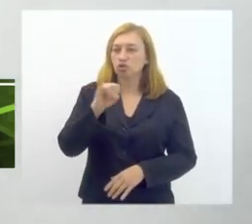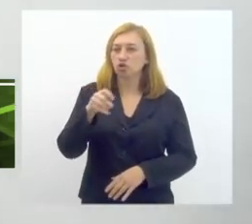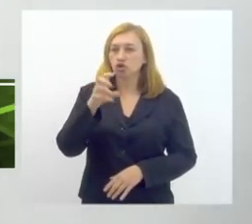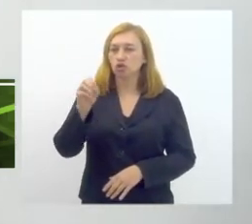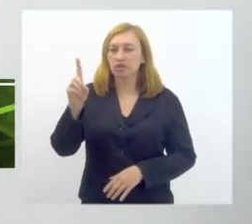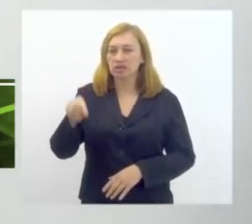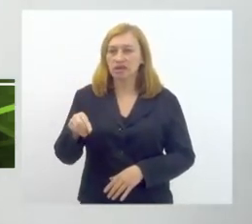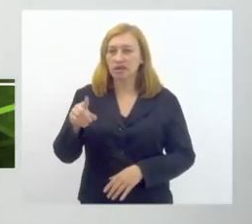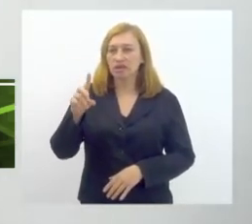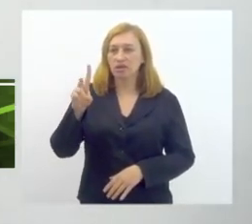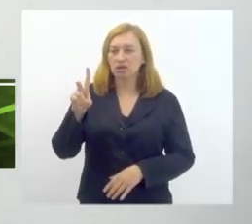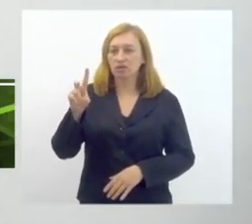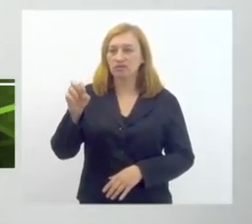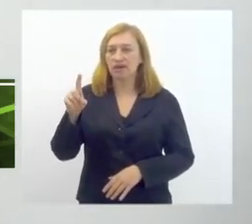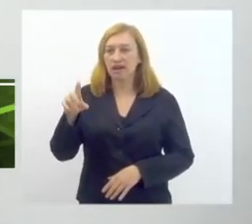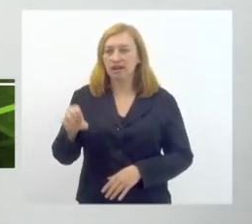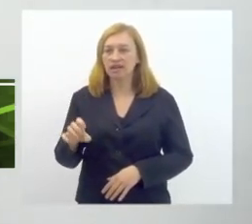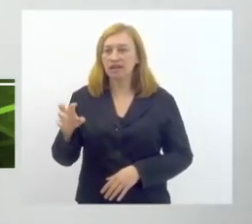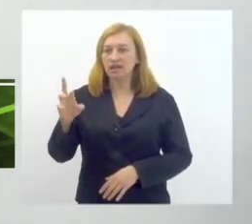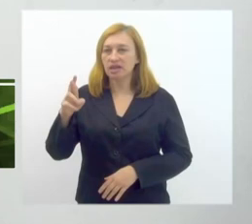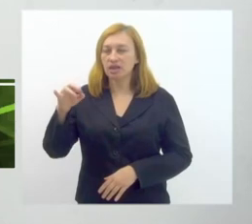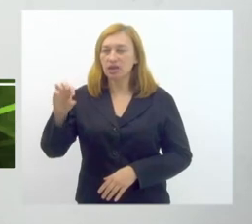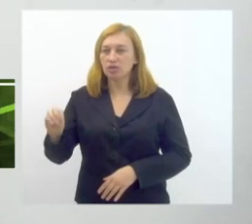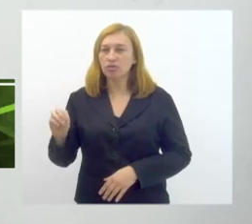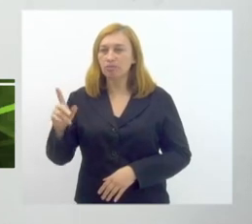dando sequência para